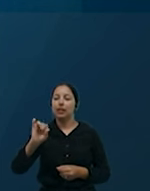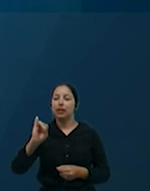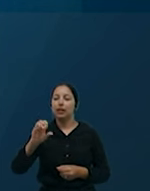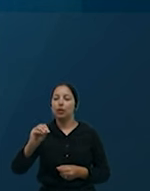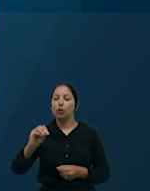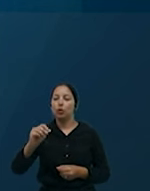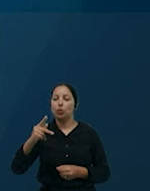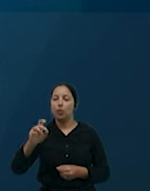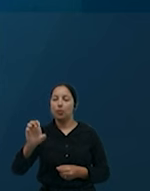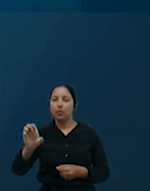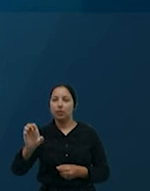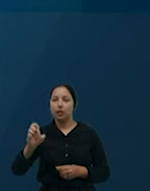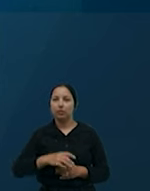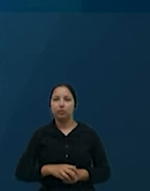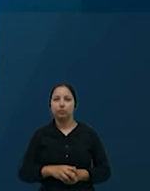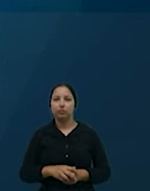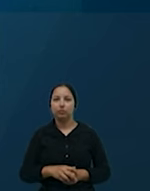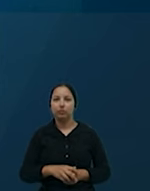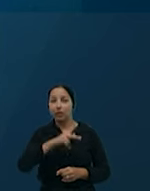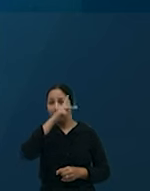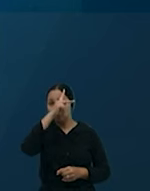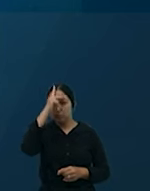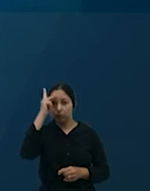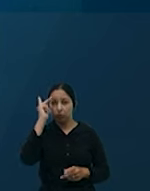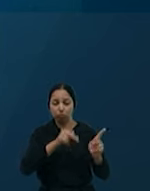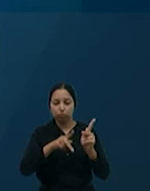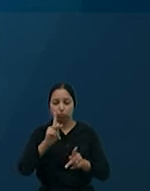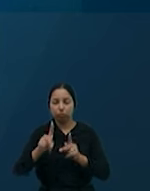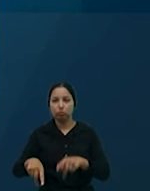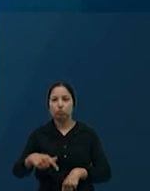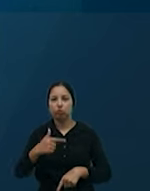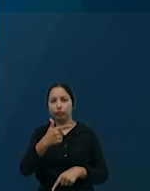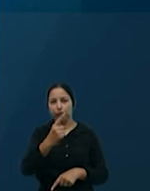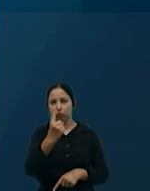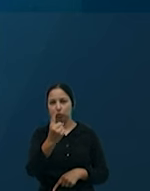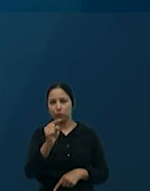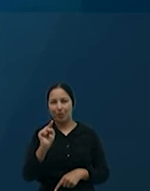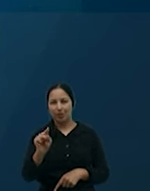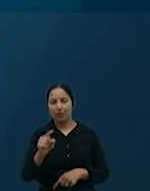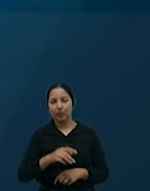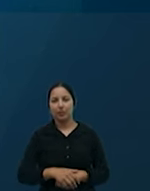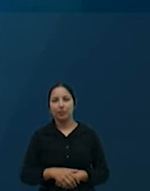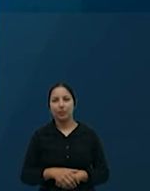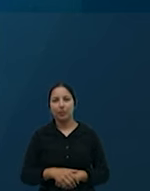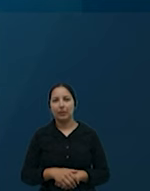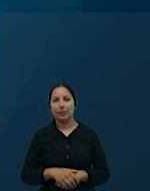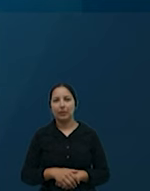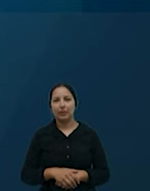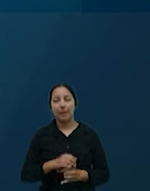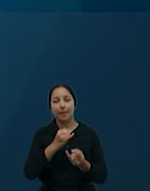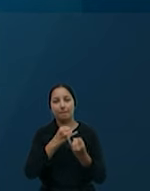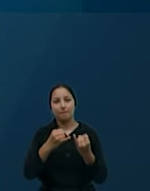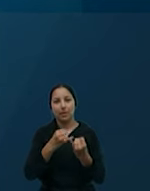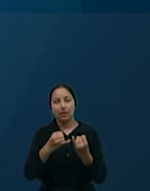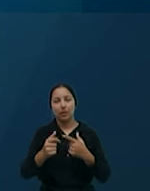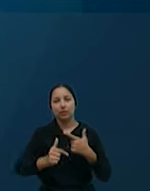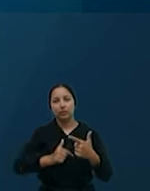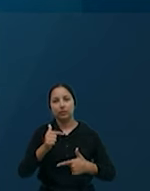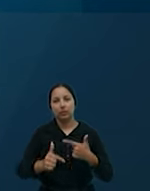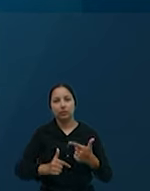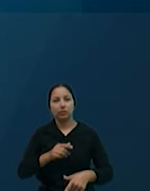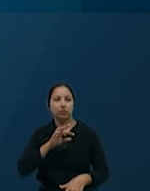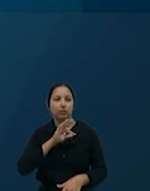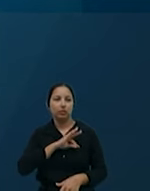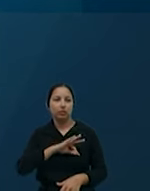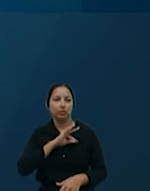21 mil habitantes, sendo mais da metade trabalhadores com renda que nem é um